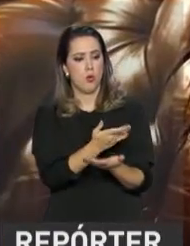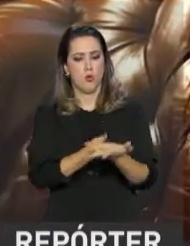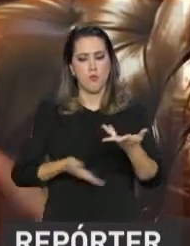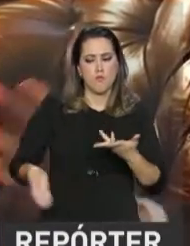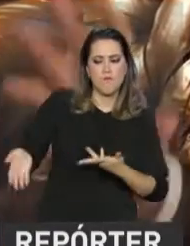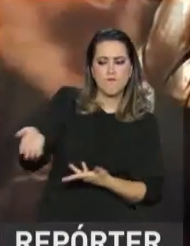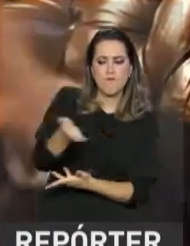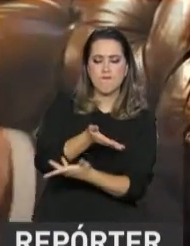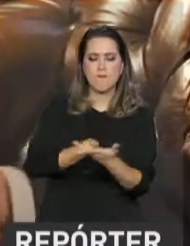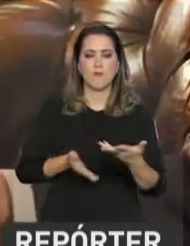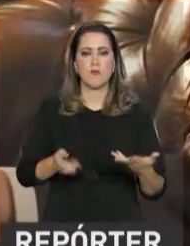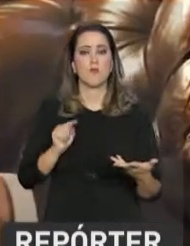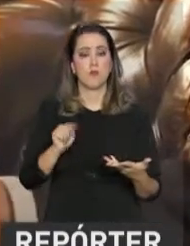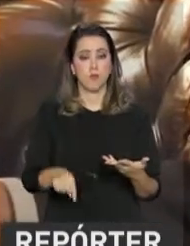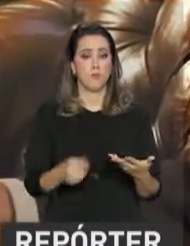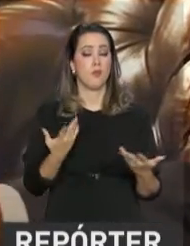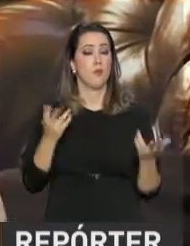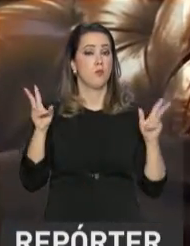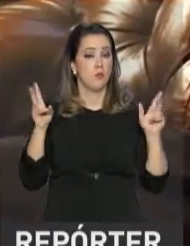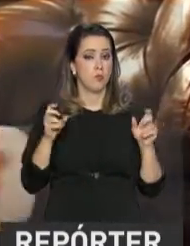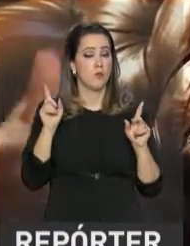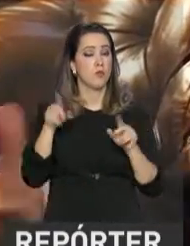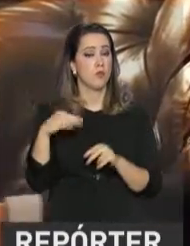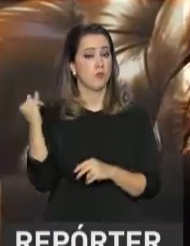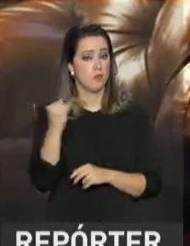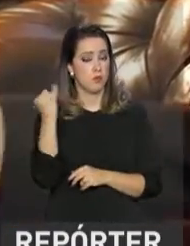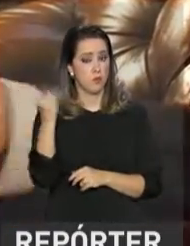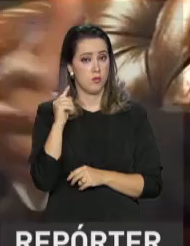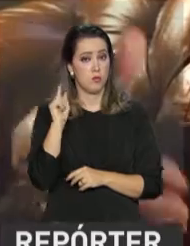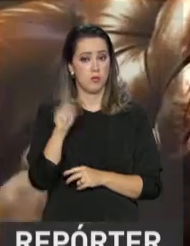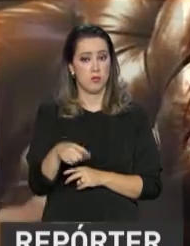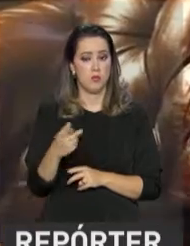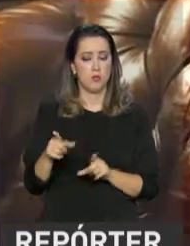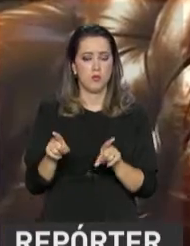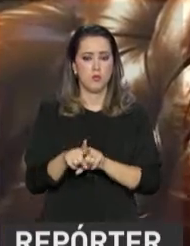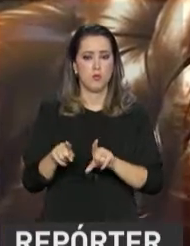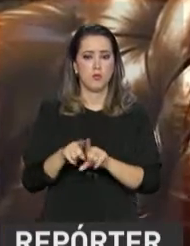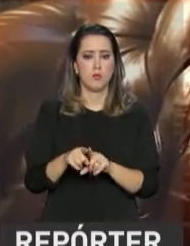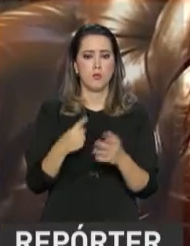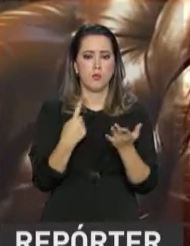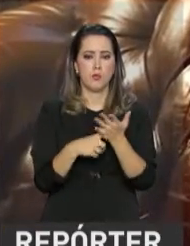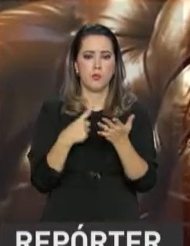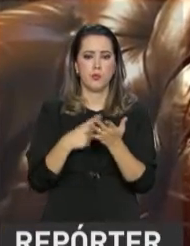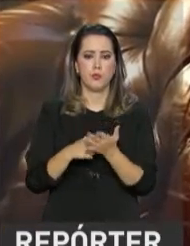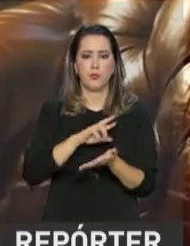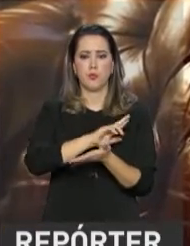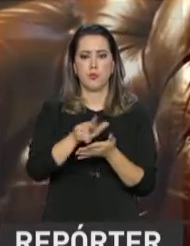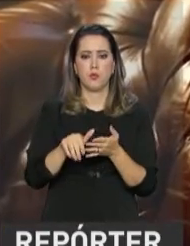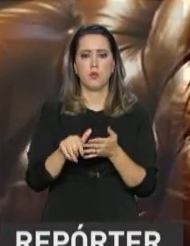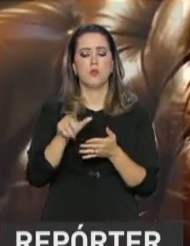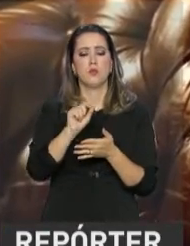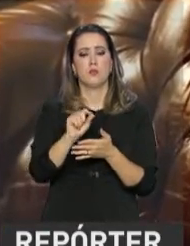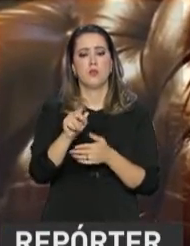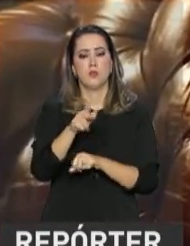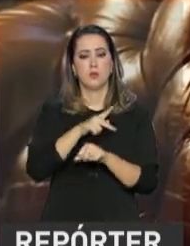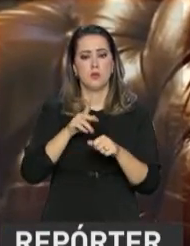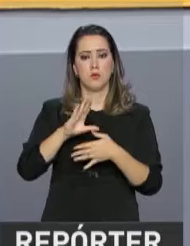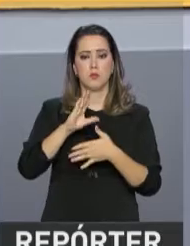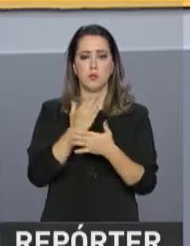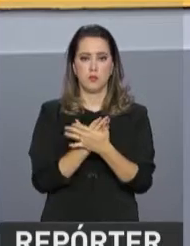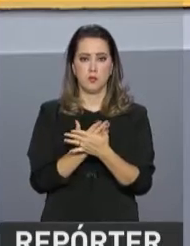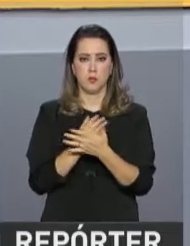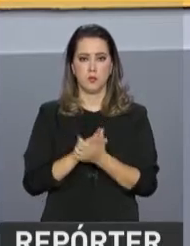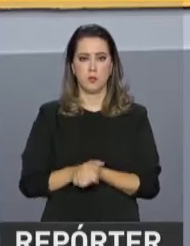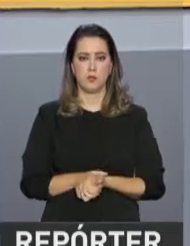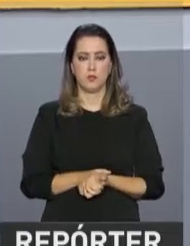unido com o brasil nesse caso há obviamente formalmente também incluindo os demais países do mercosul